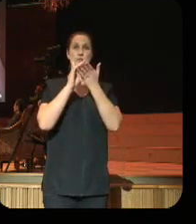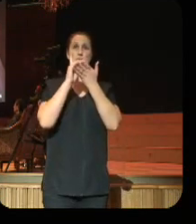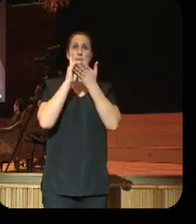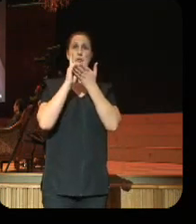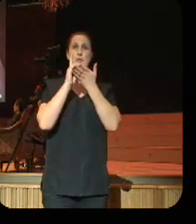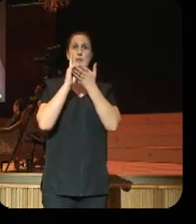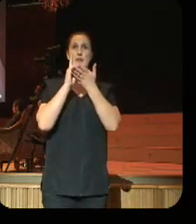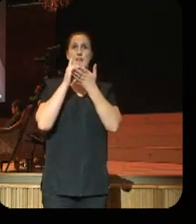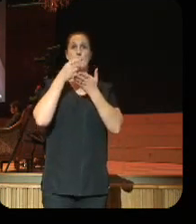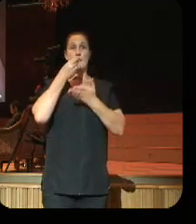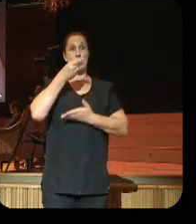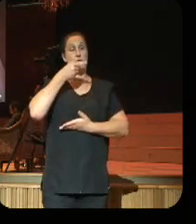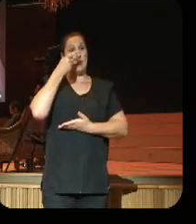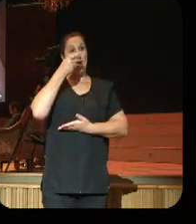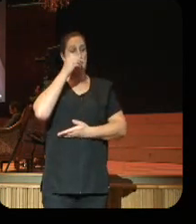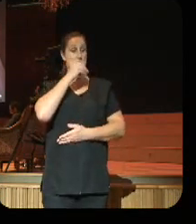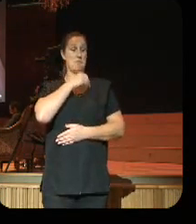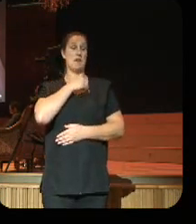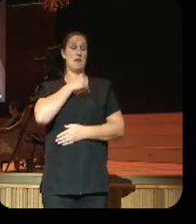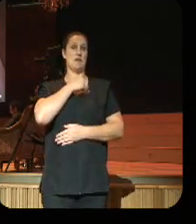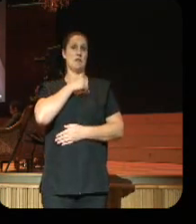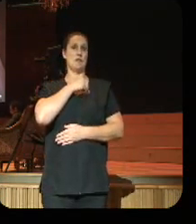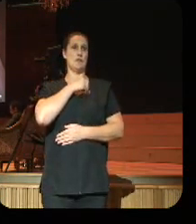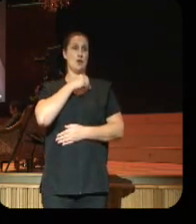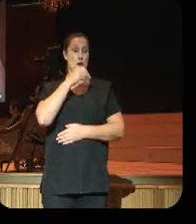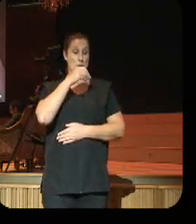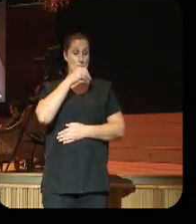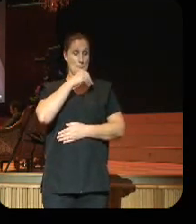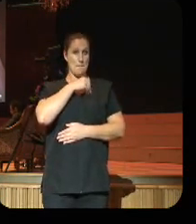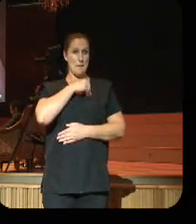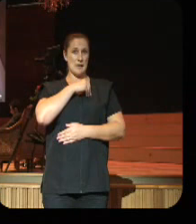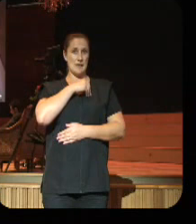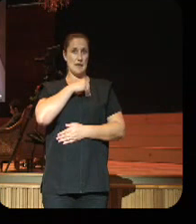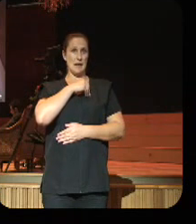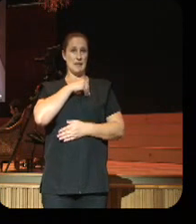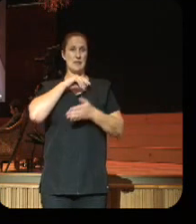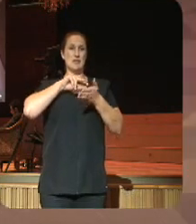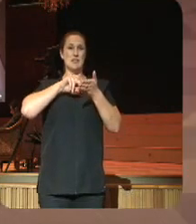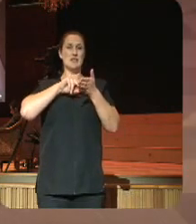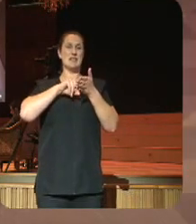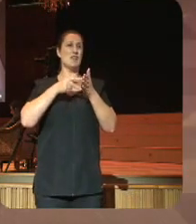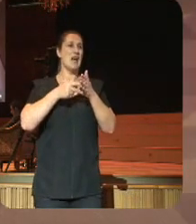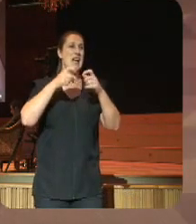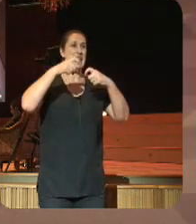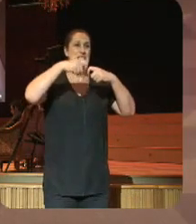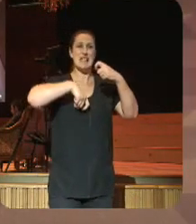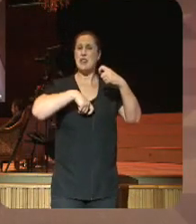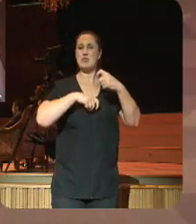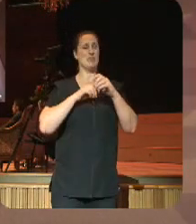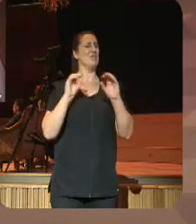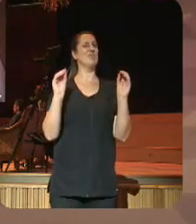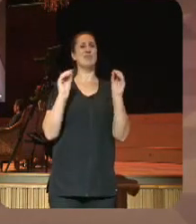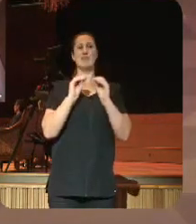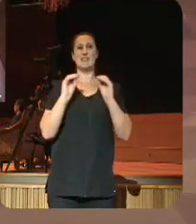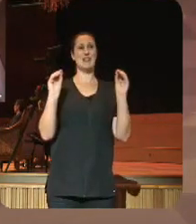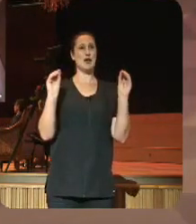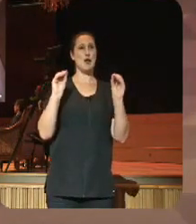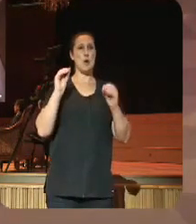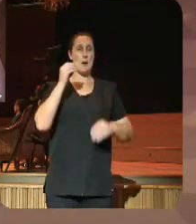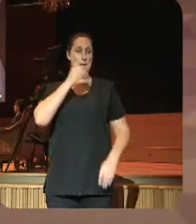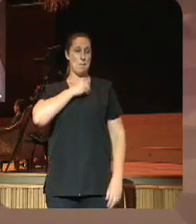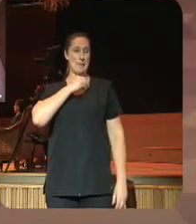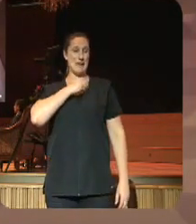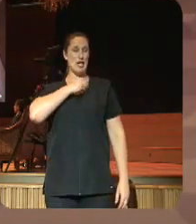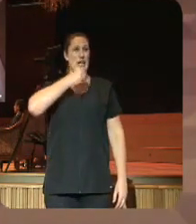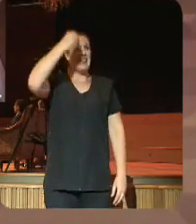pecado original. O pecado original não tem nada a ver com sexo. O pecado original é essa coisa